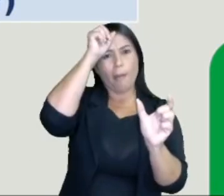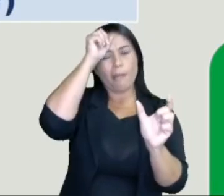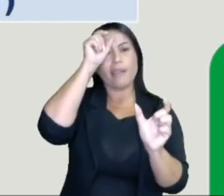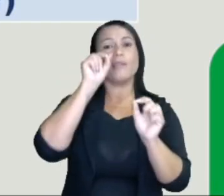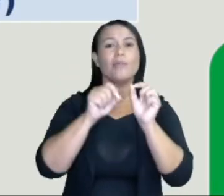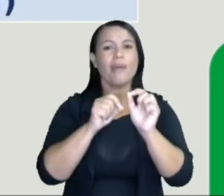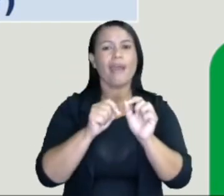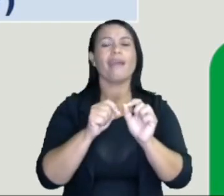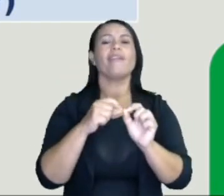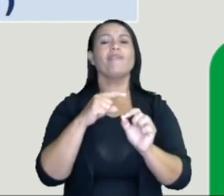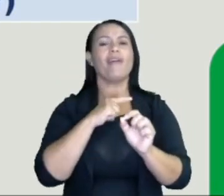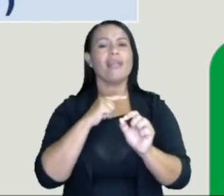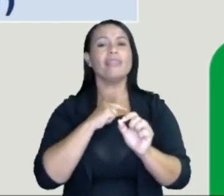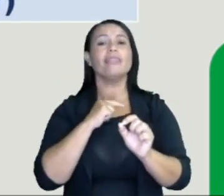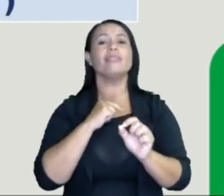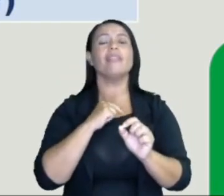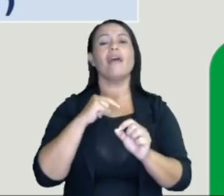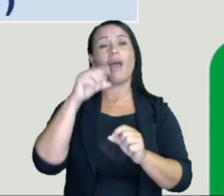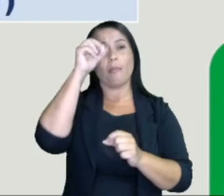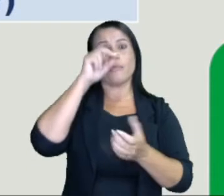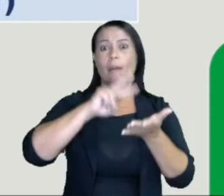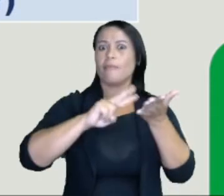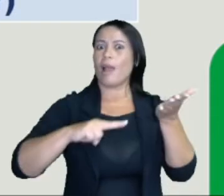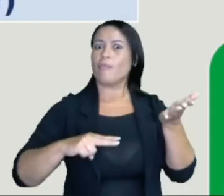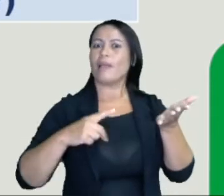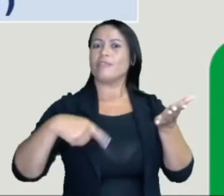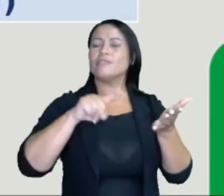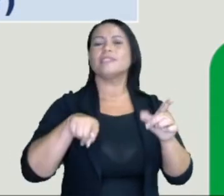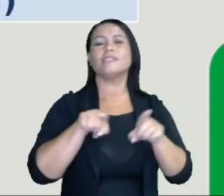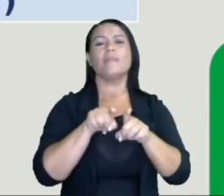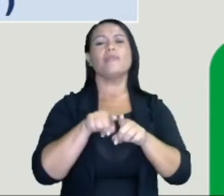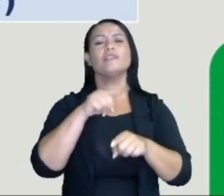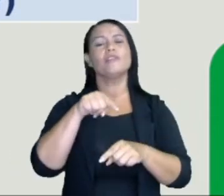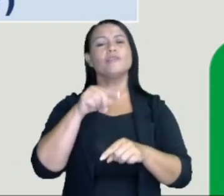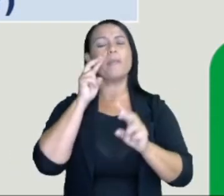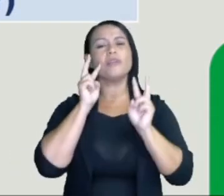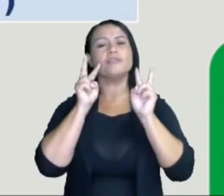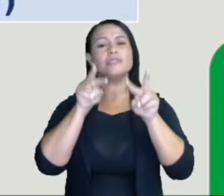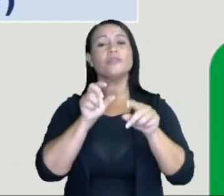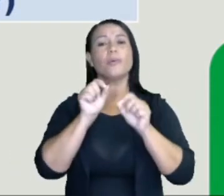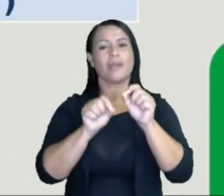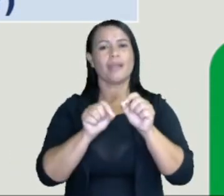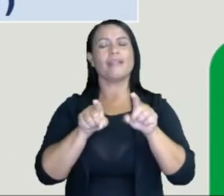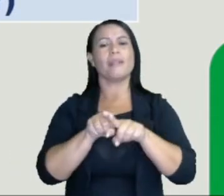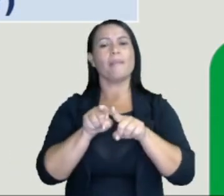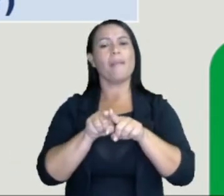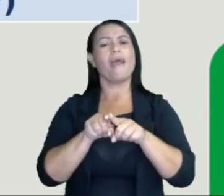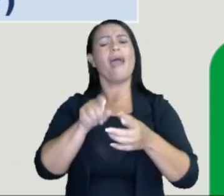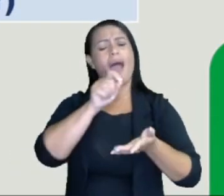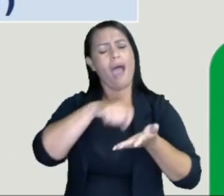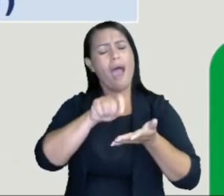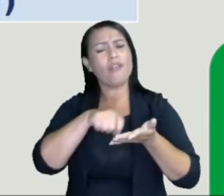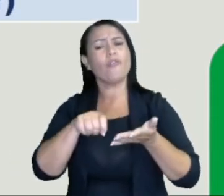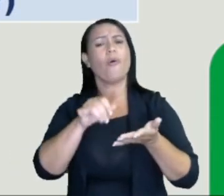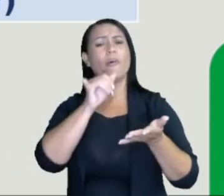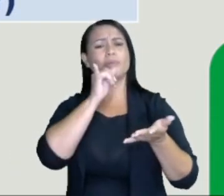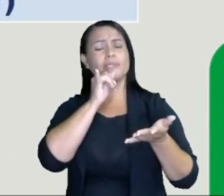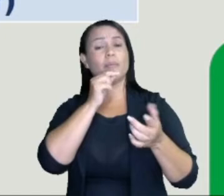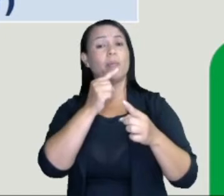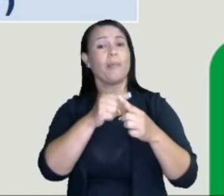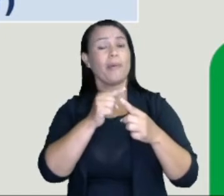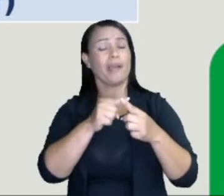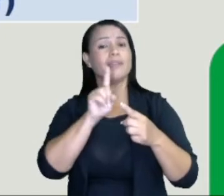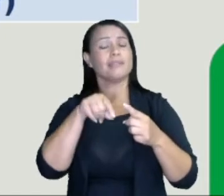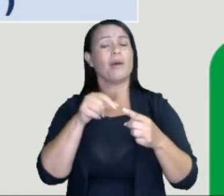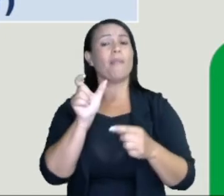vocês. Então é bom que, além de prestar atenção no assunto que eu estou dando, vocês sempre anotem esses exemplos, porque